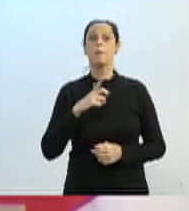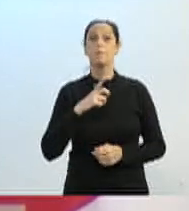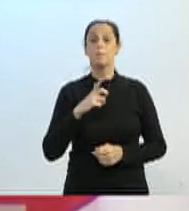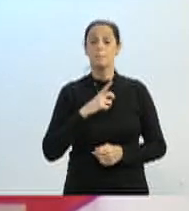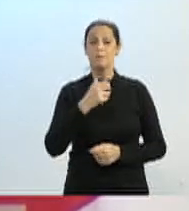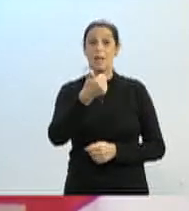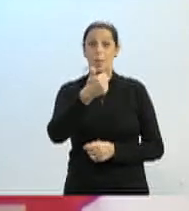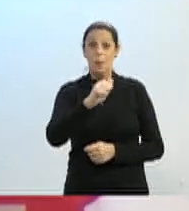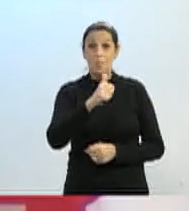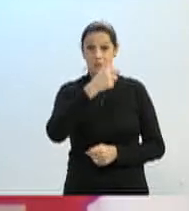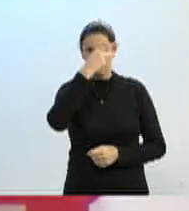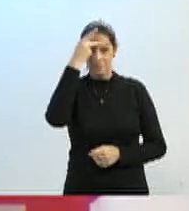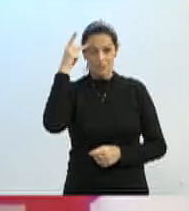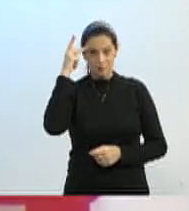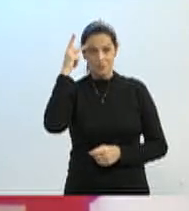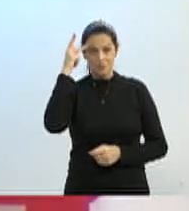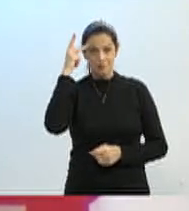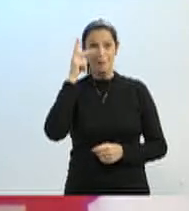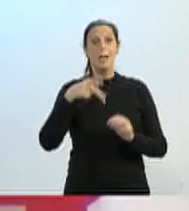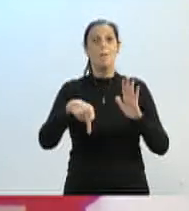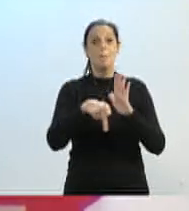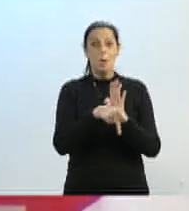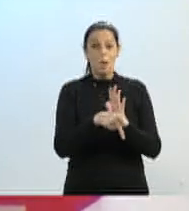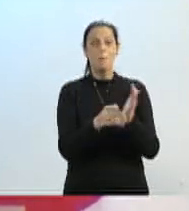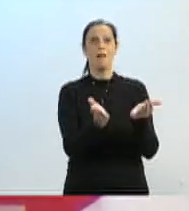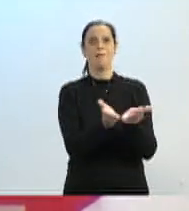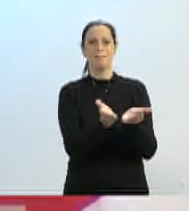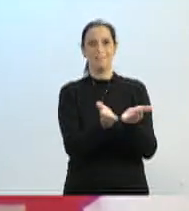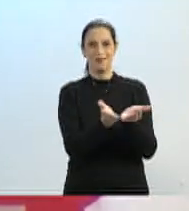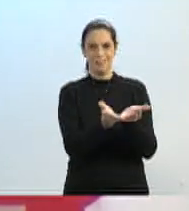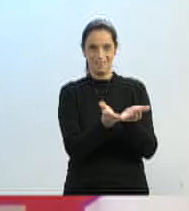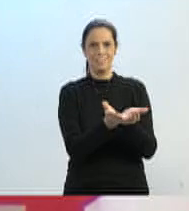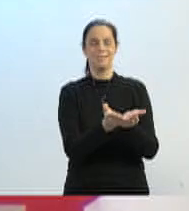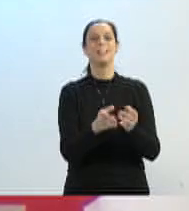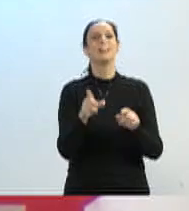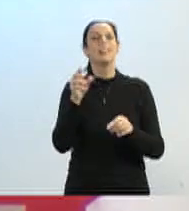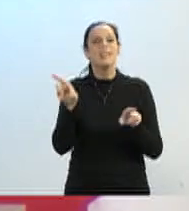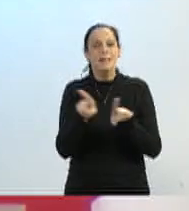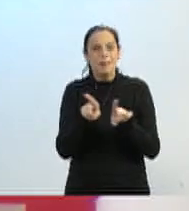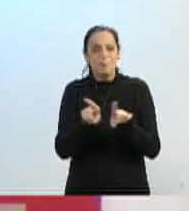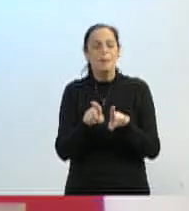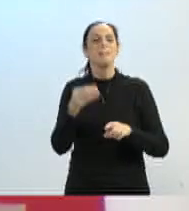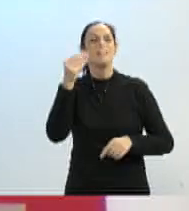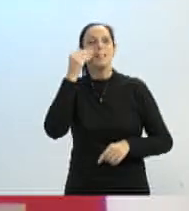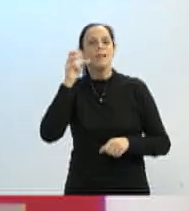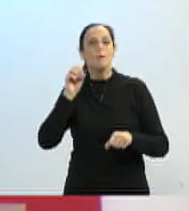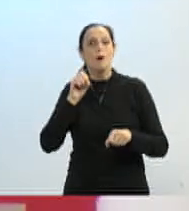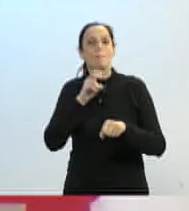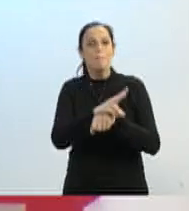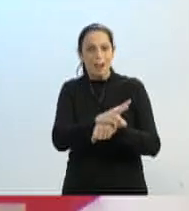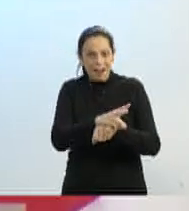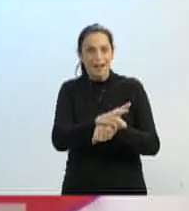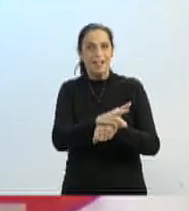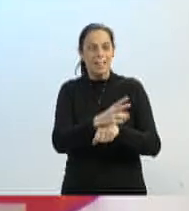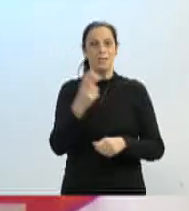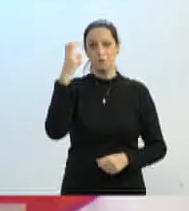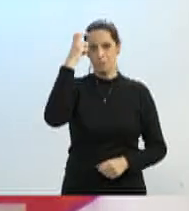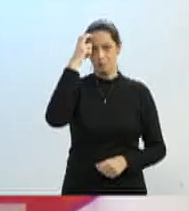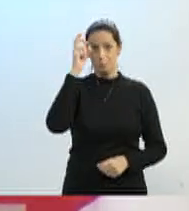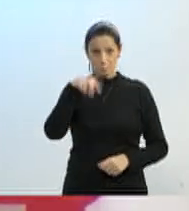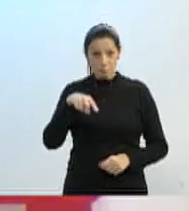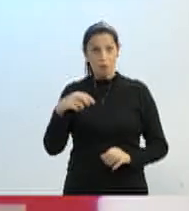pessoas ligadas ao meio evangélico concorrendo a essa disputa. Eu quero lembrar-lhes aqui um fato